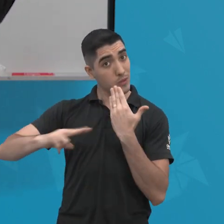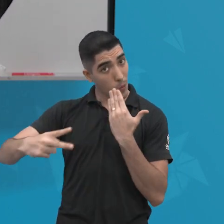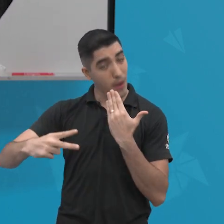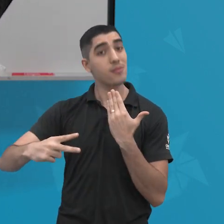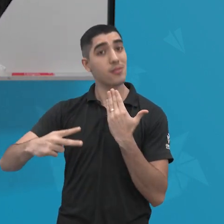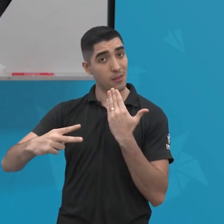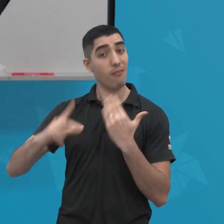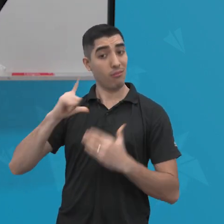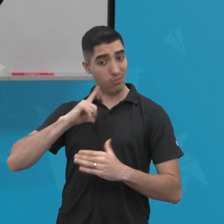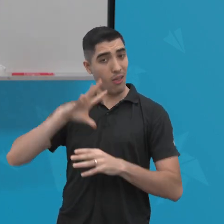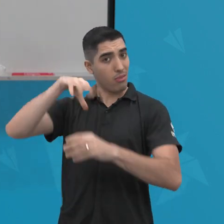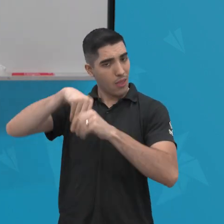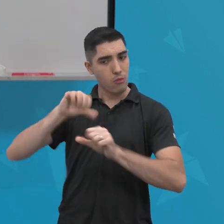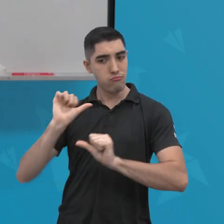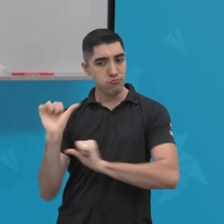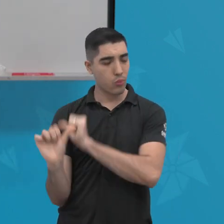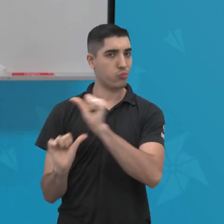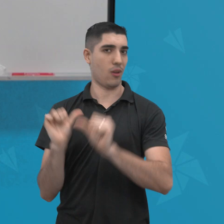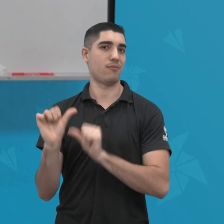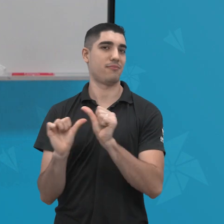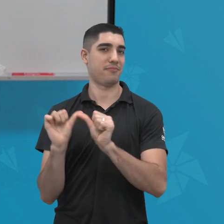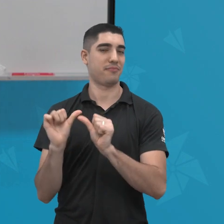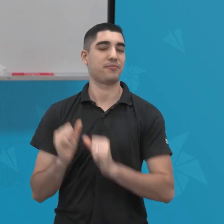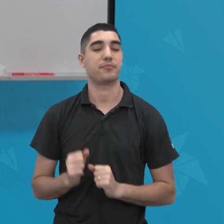né? Essas consequências,